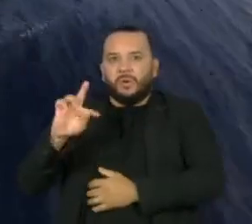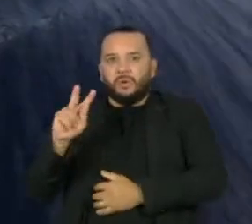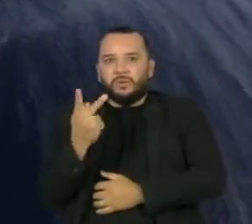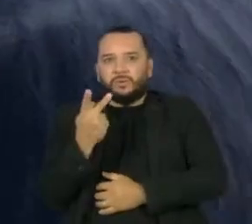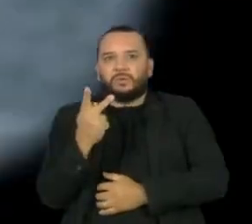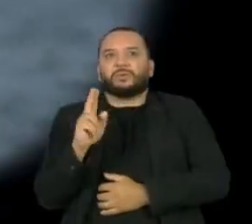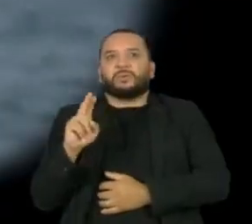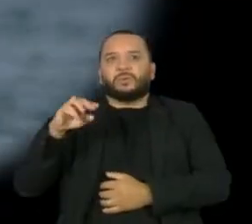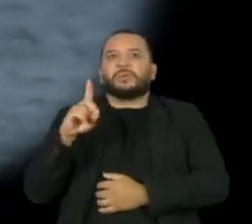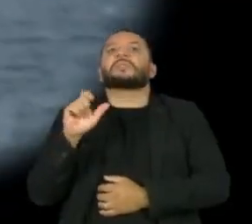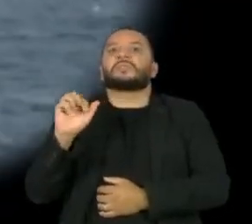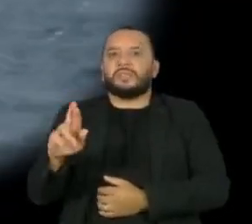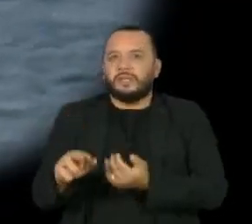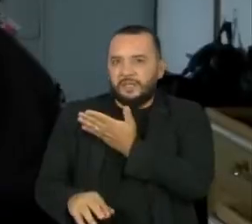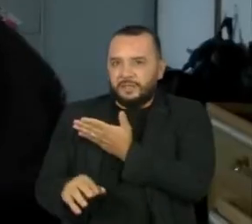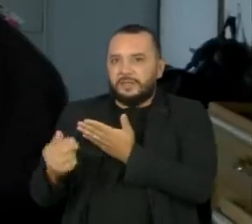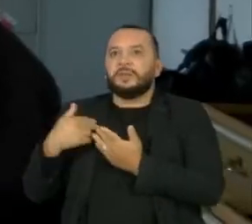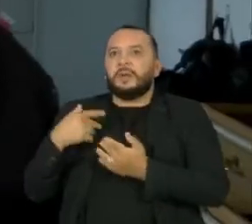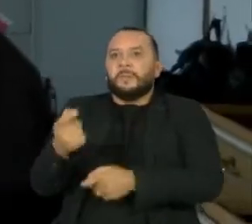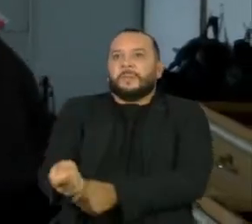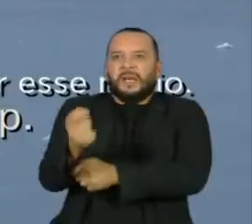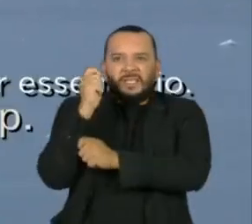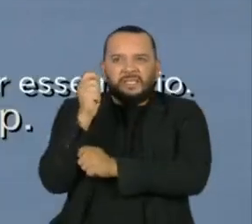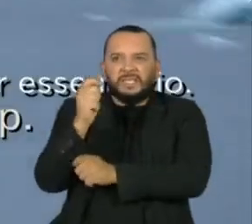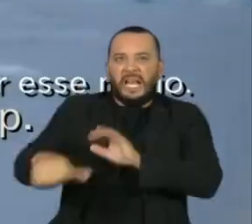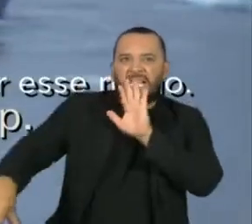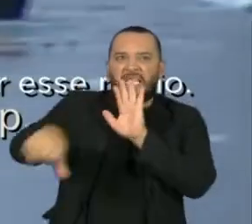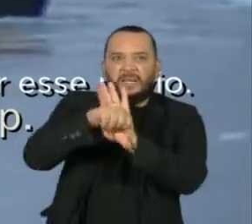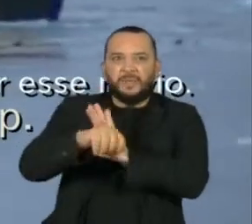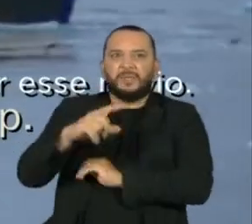Bob Barker. You are fishing illegally.